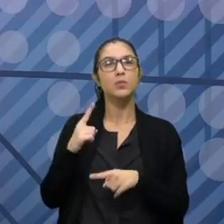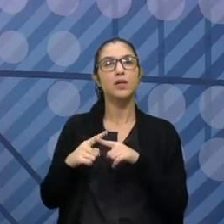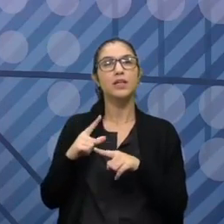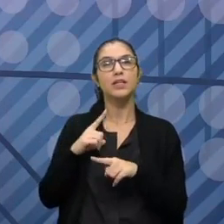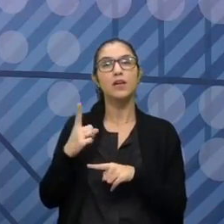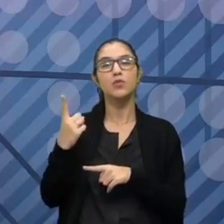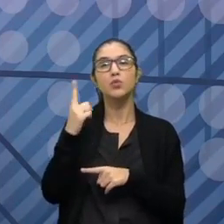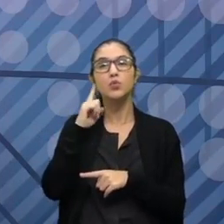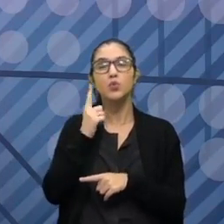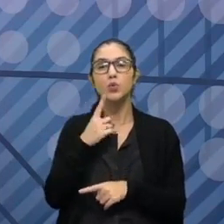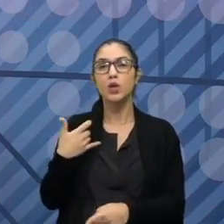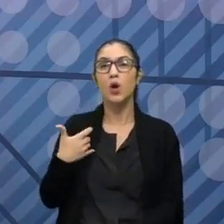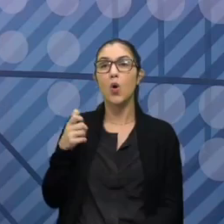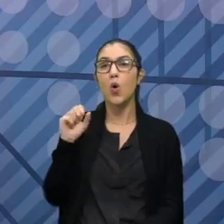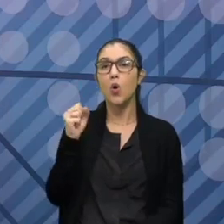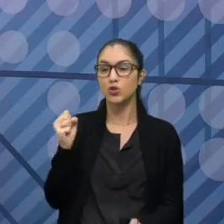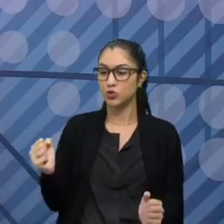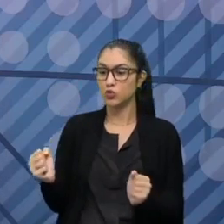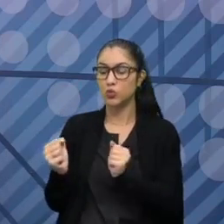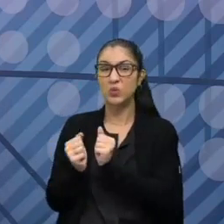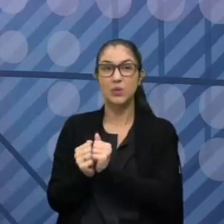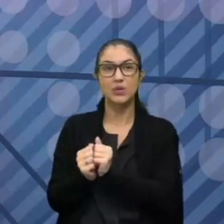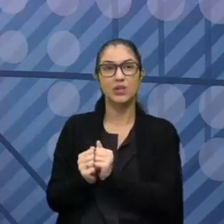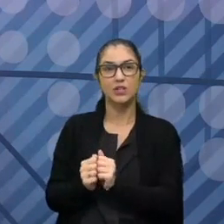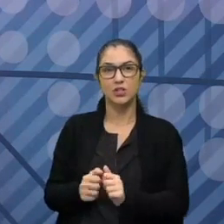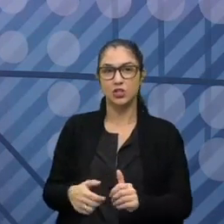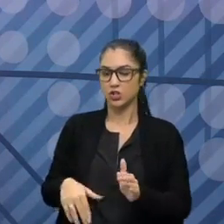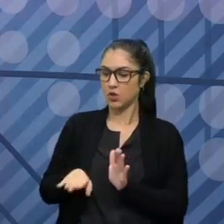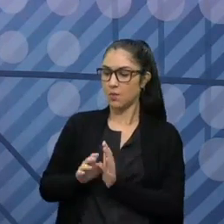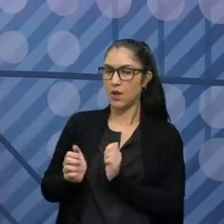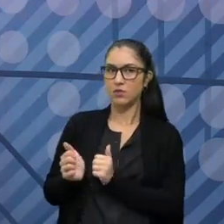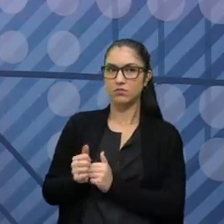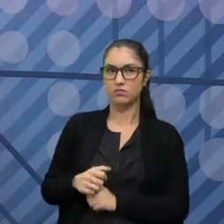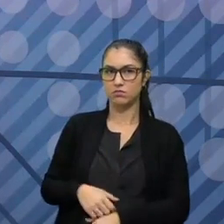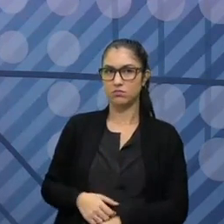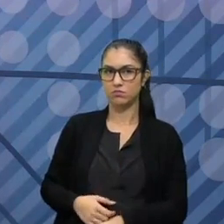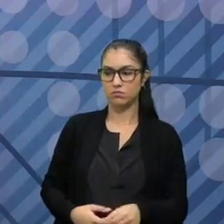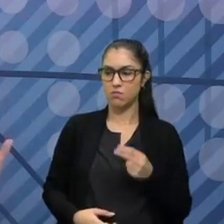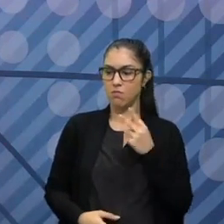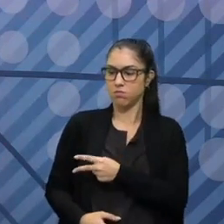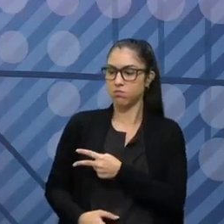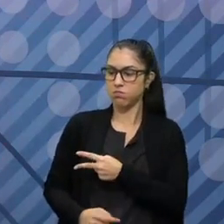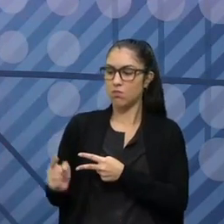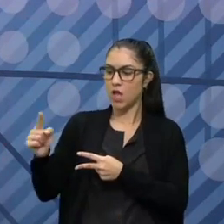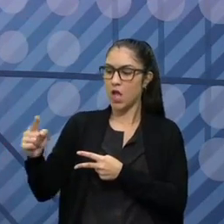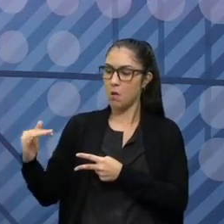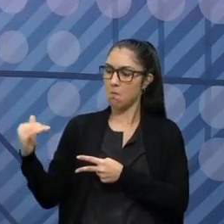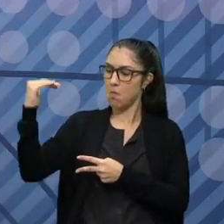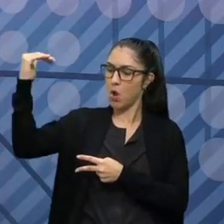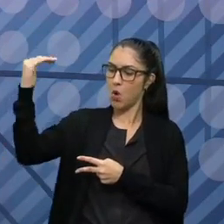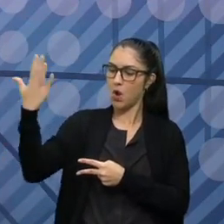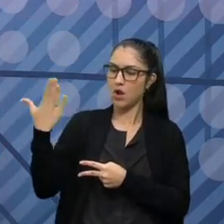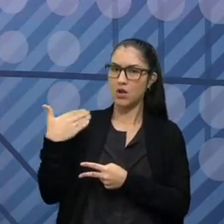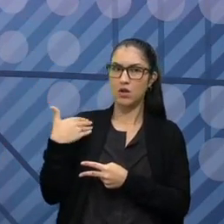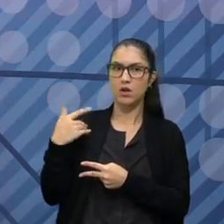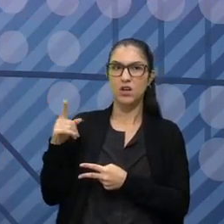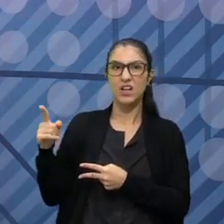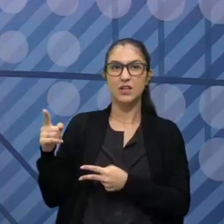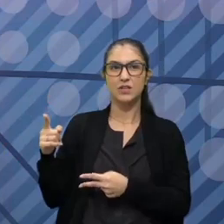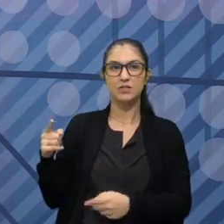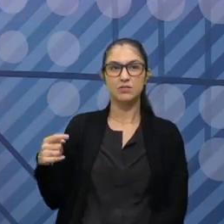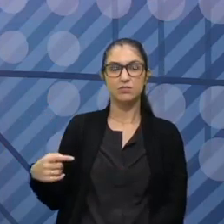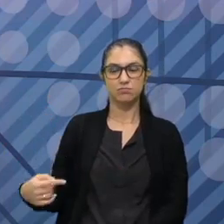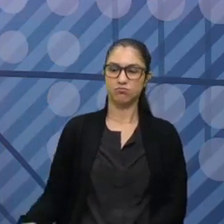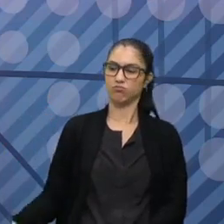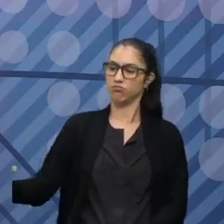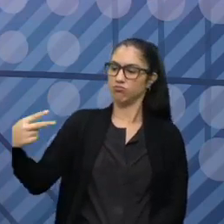um surdo de 8 anos que juntou os amigos e ele chegava perto de um e fazia assim, tipo, ele maior que eu. Se ele era maior que o outro, ele fazia